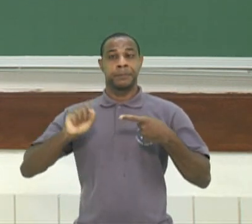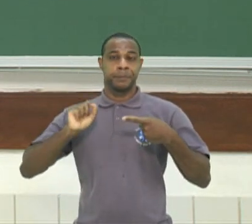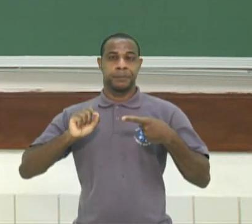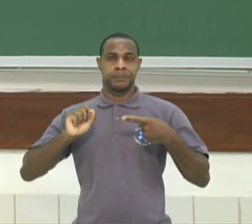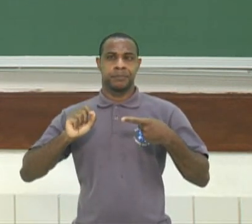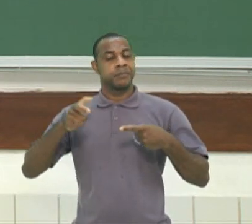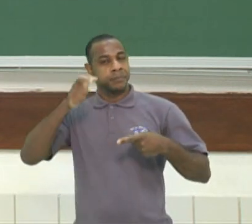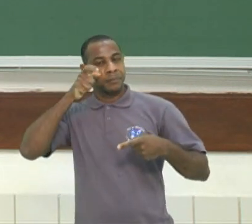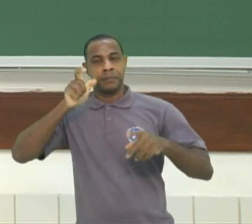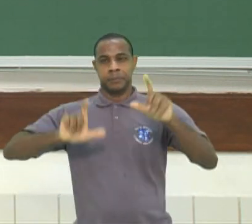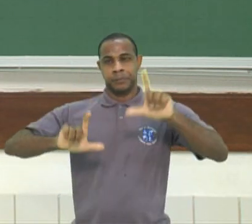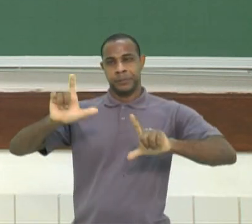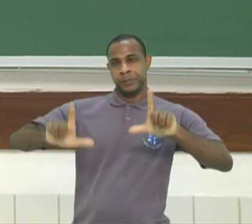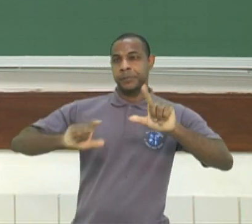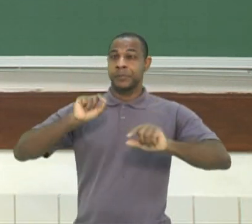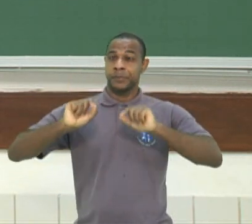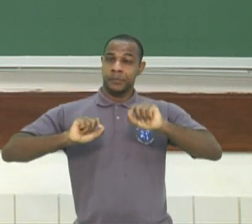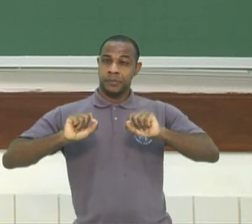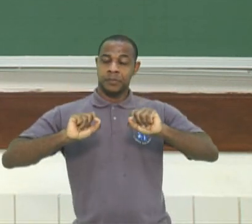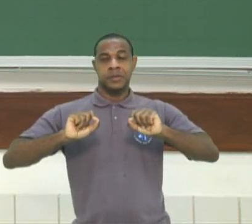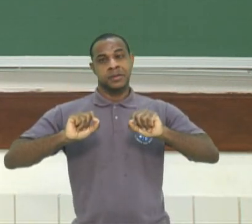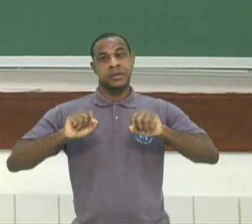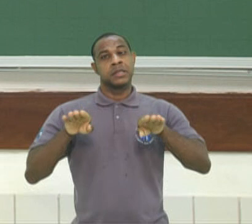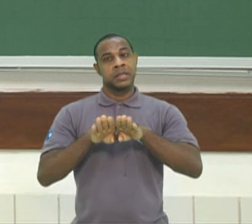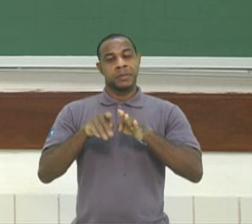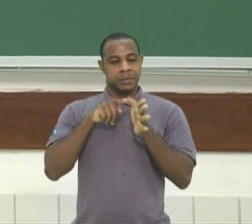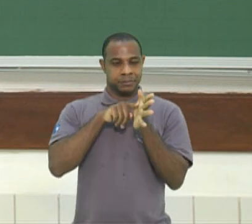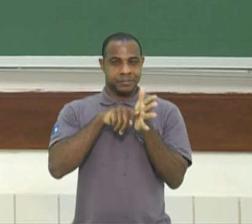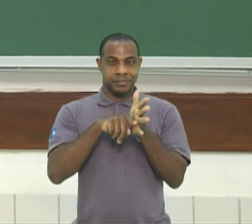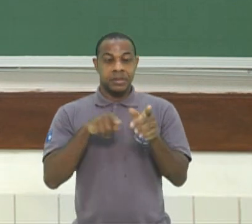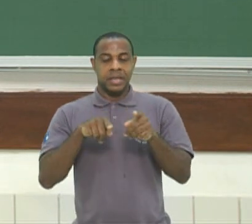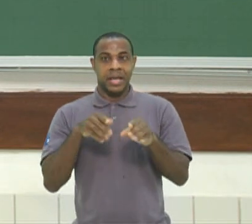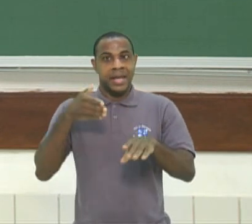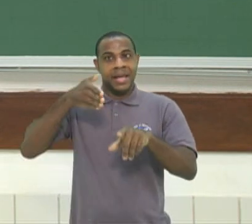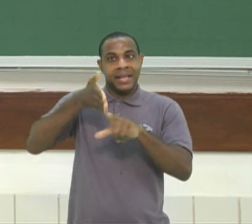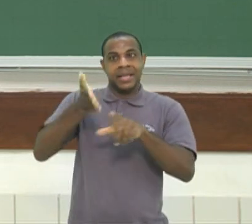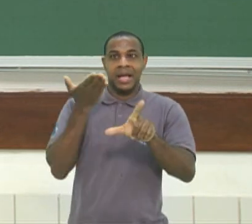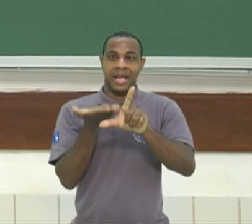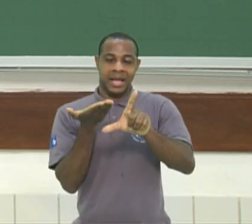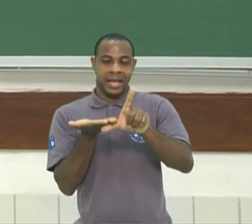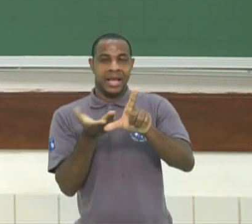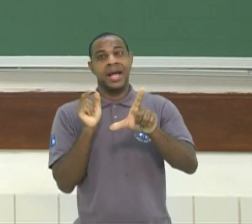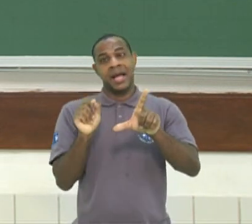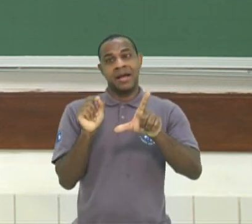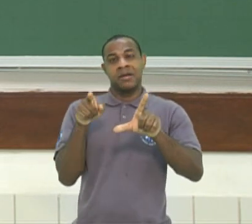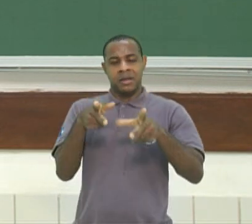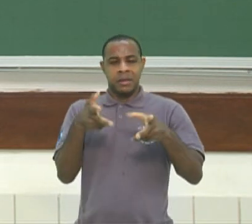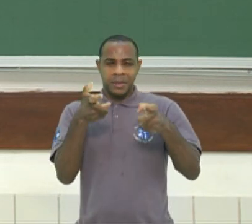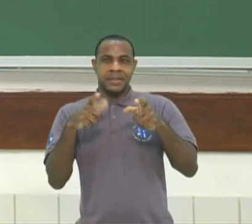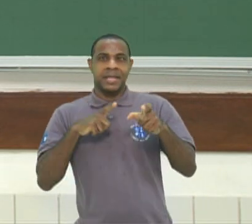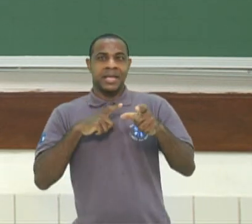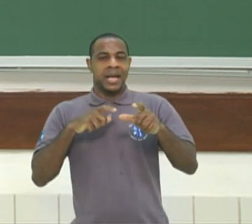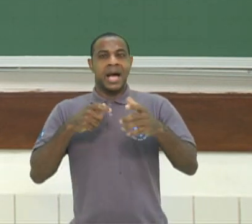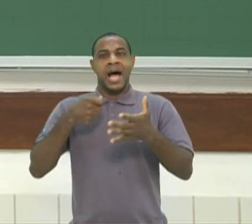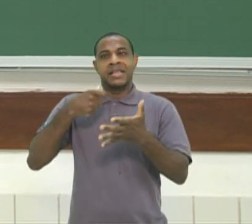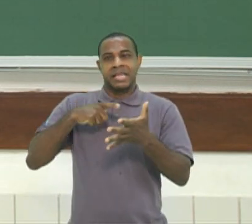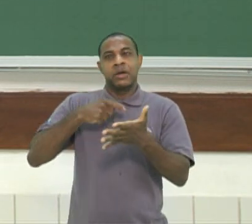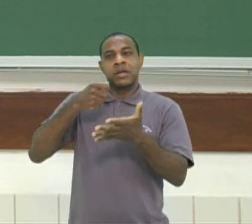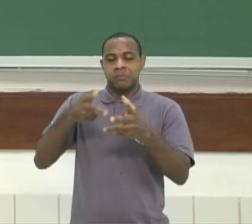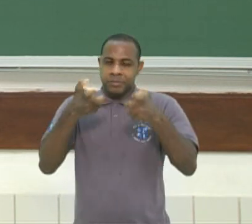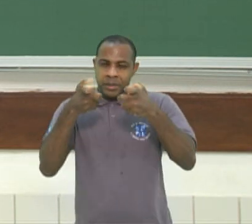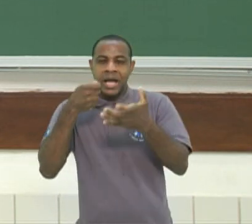ao assistir a essa aula e também consultá-la no Classroom, você vai perceber que existe a atividade